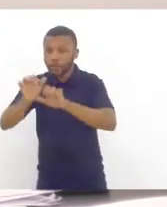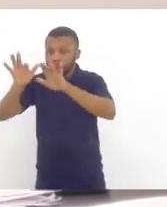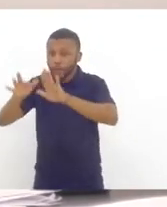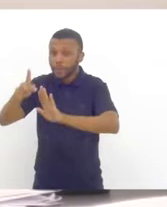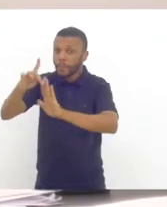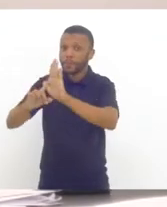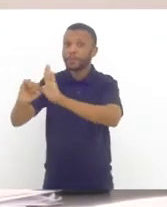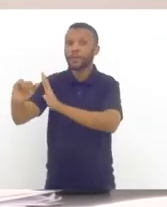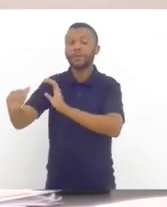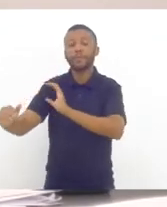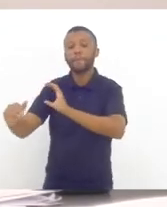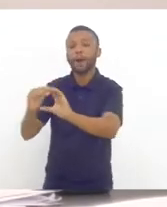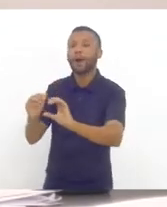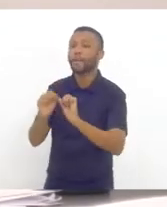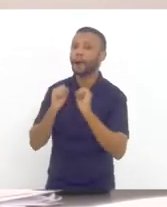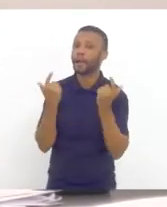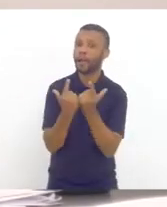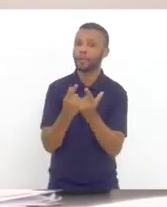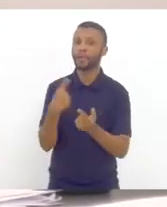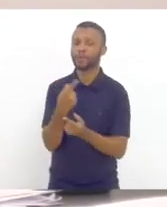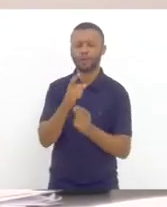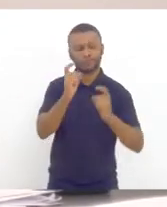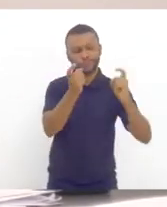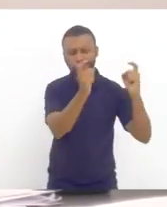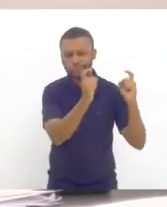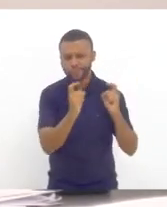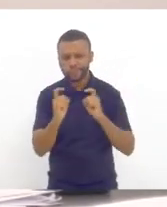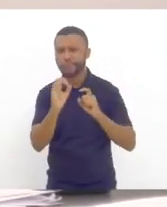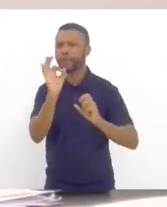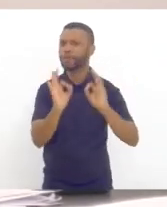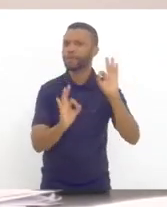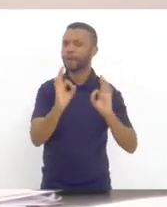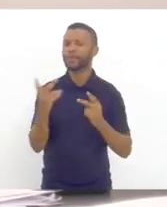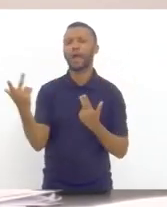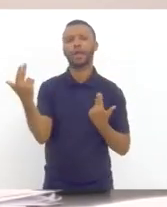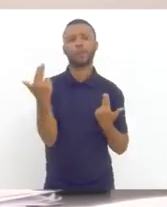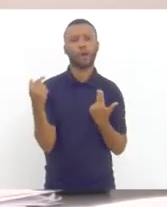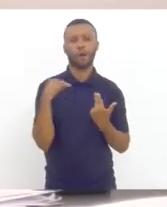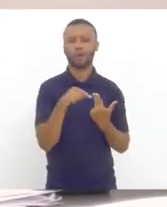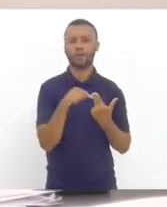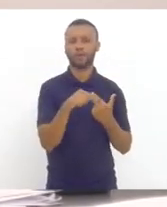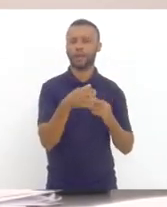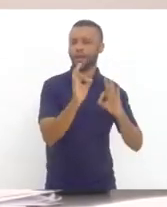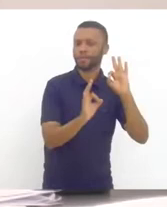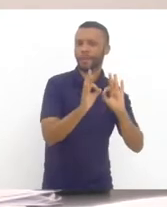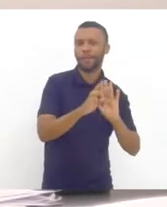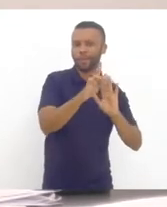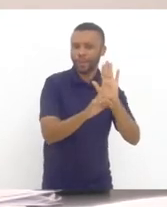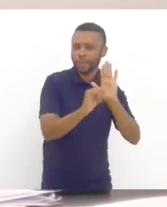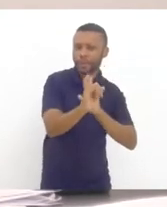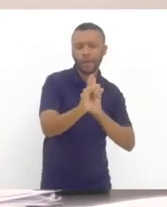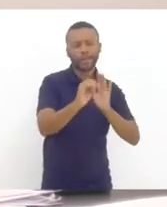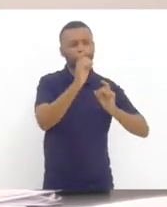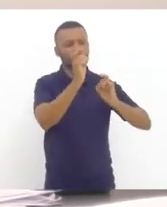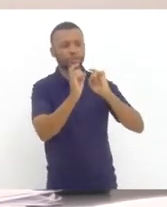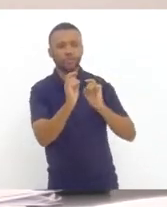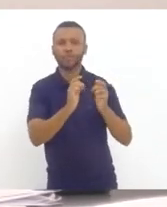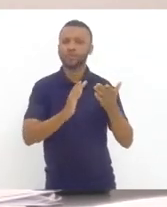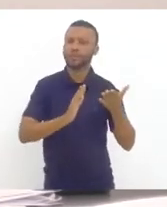lei para casa, para que a gente faça o mesmo aqui. E que esses